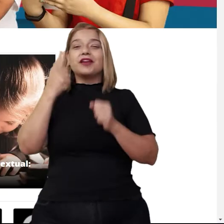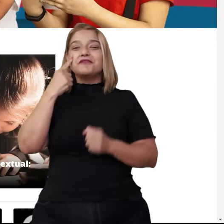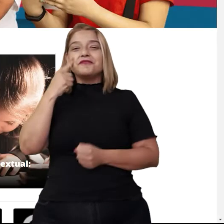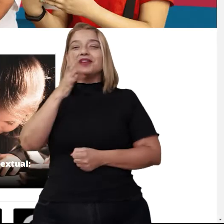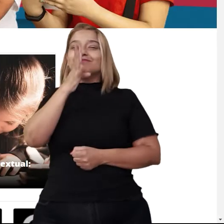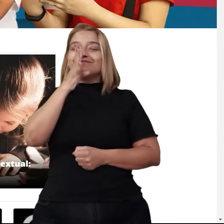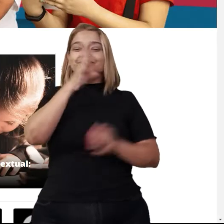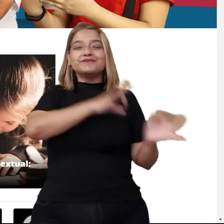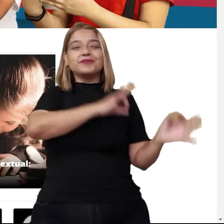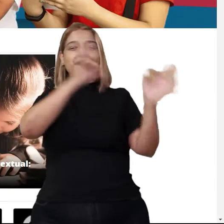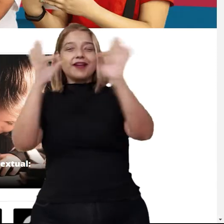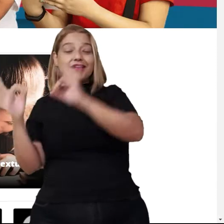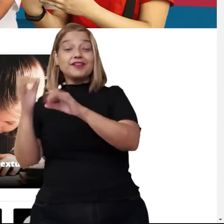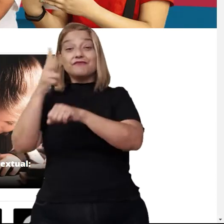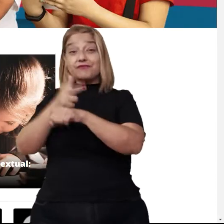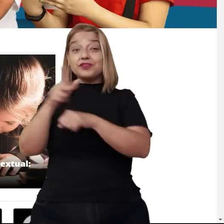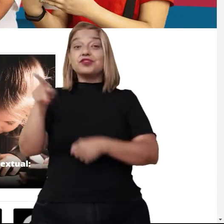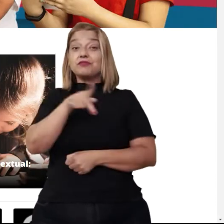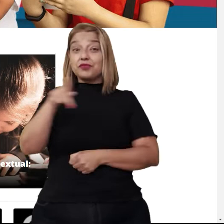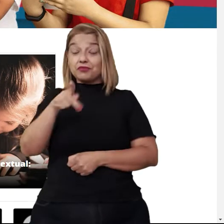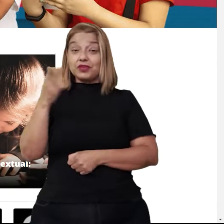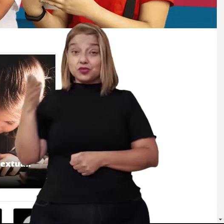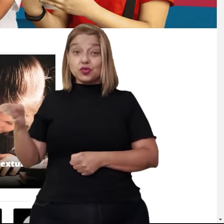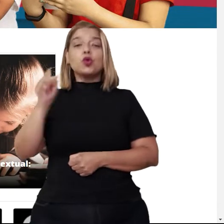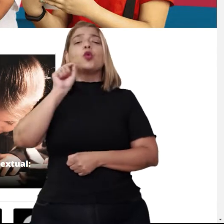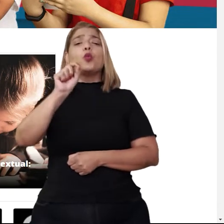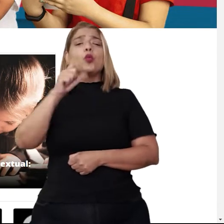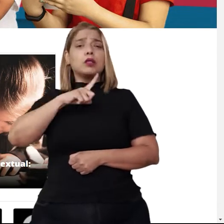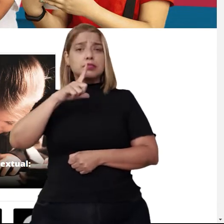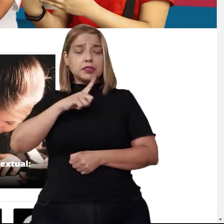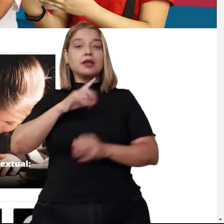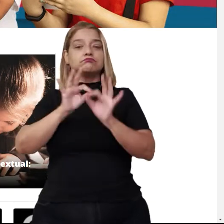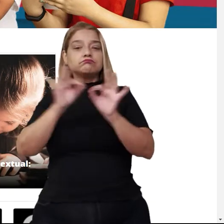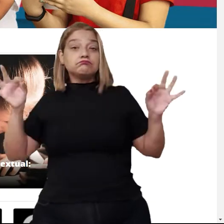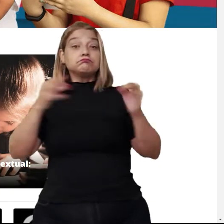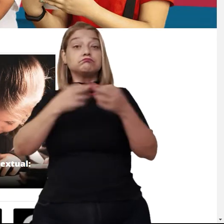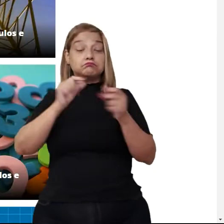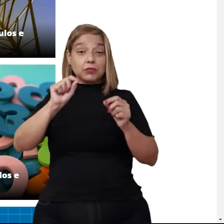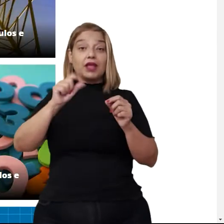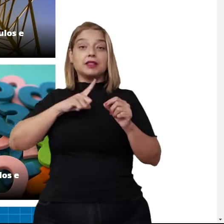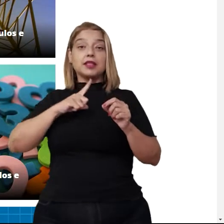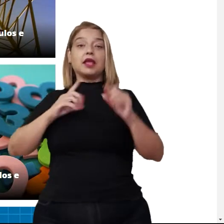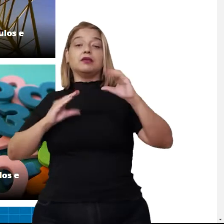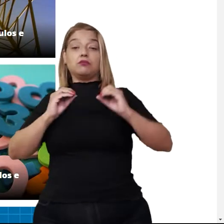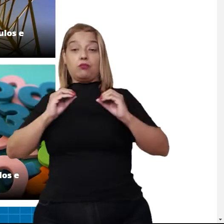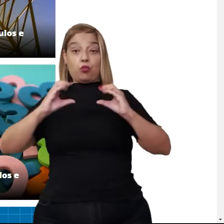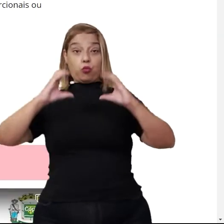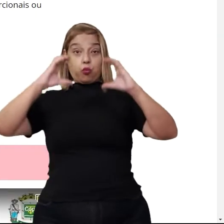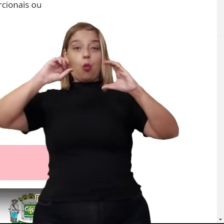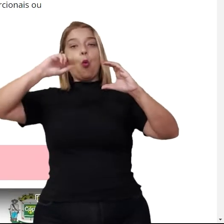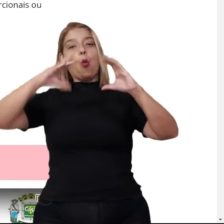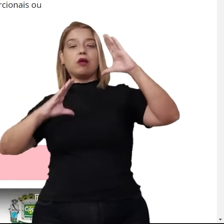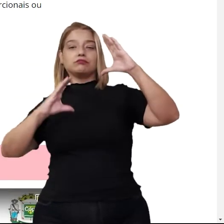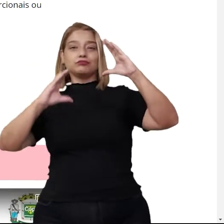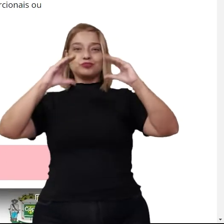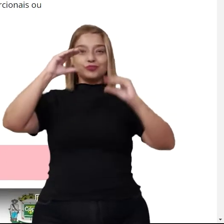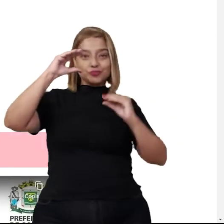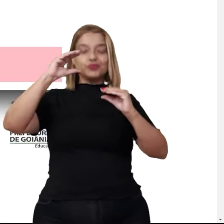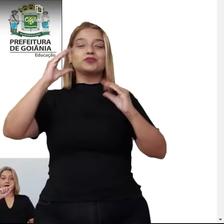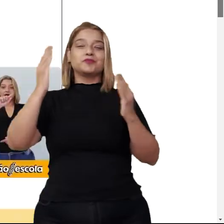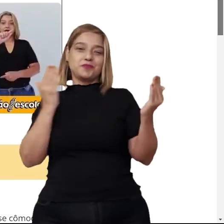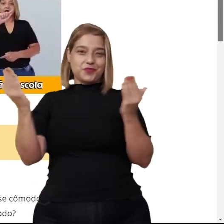assistir ao vídeo da professora Priscila sobre as grandezas diretamente e inversamente